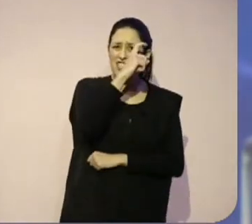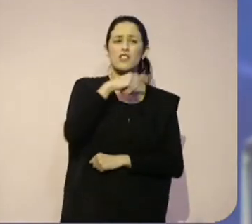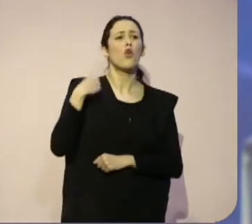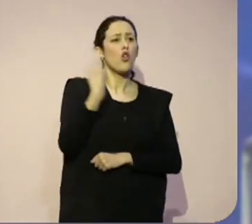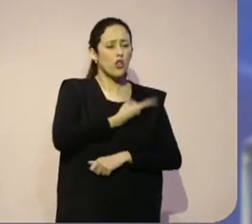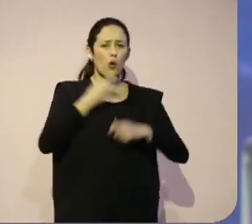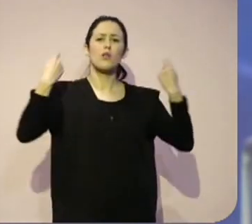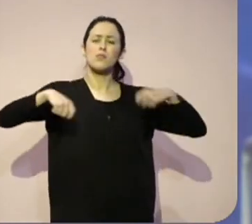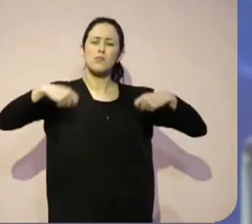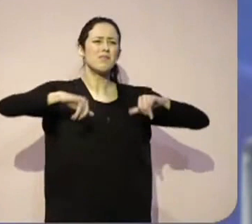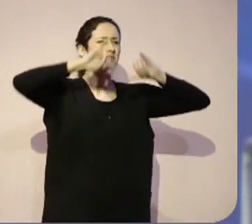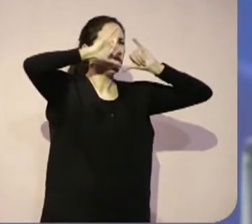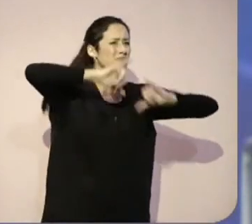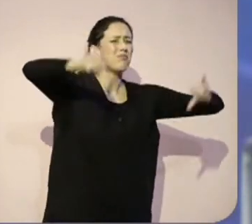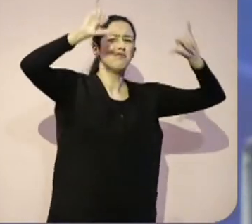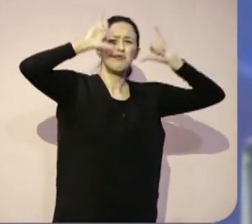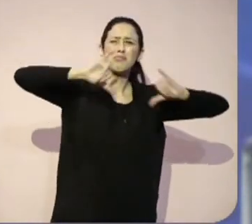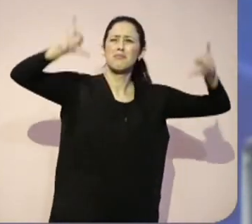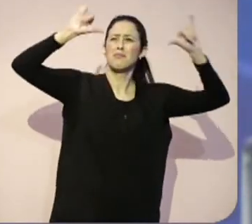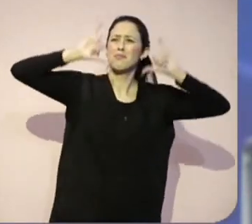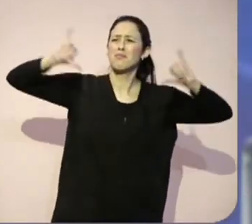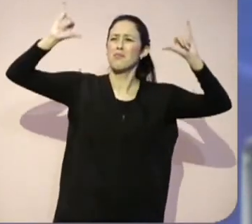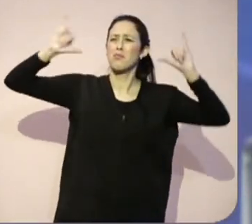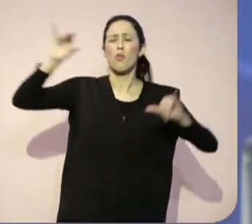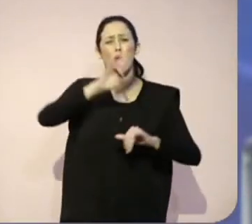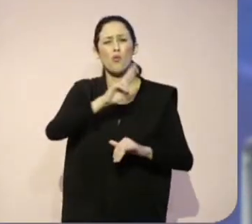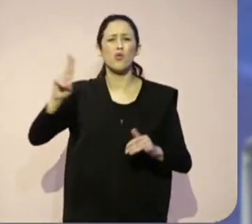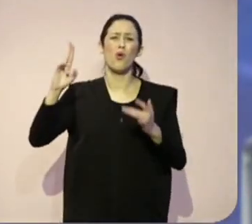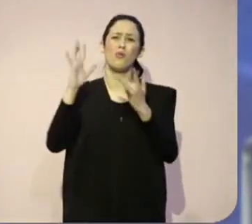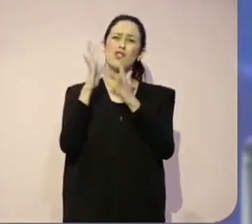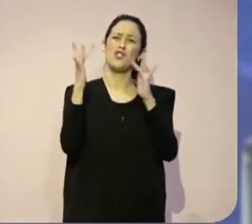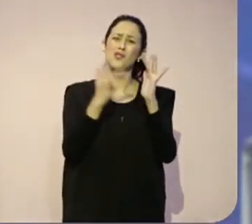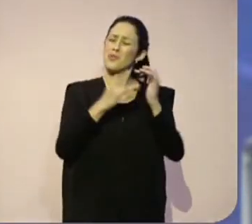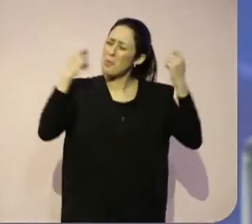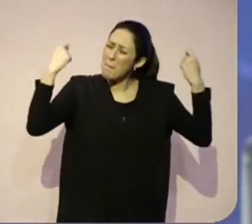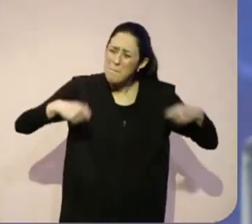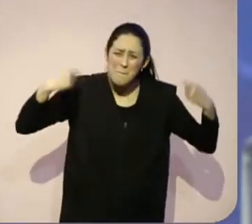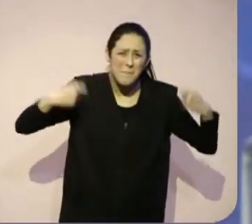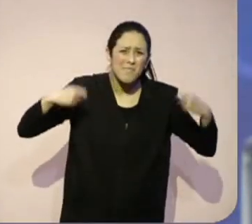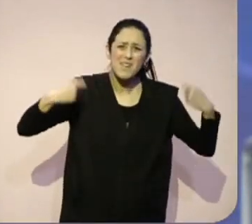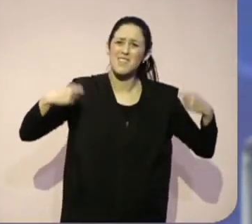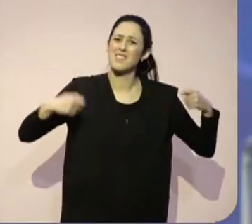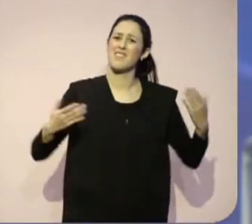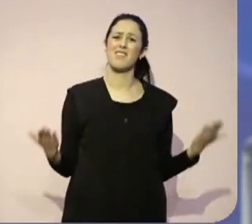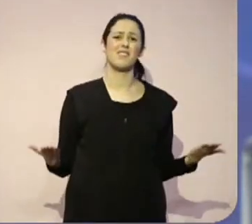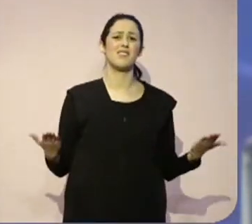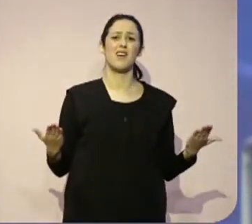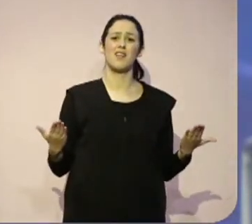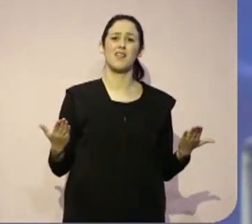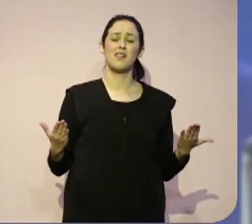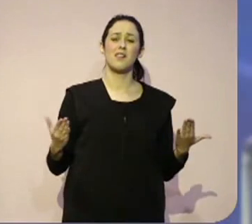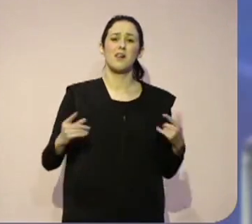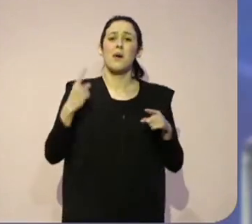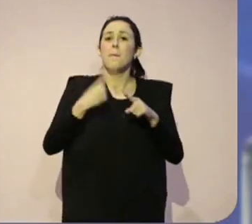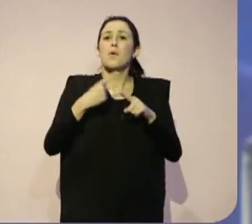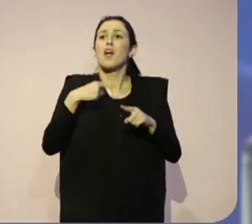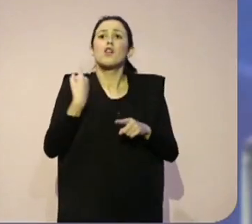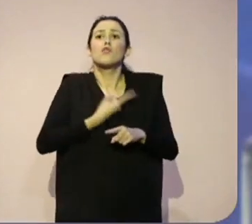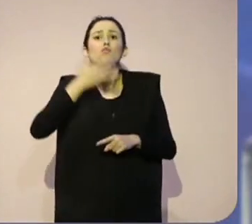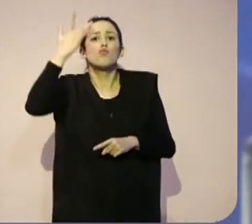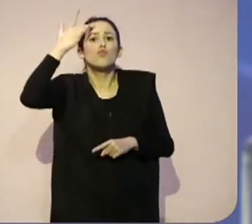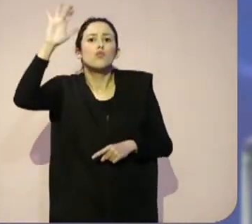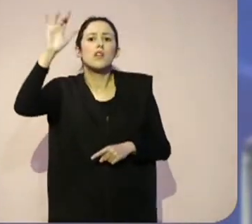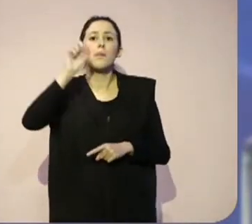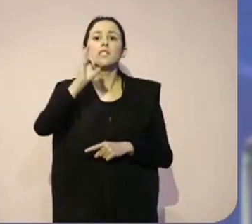proclamar constantemente o nome de Jesus. Porque você não sabe se os teus